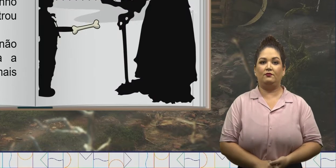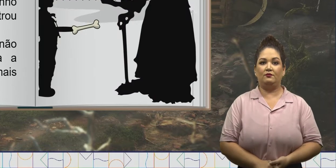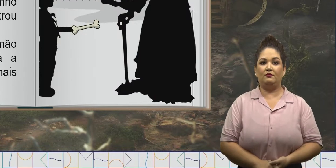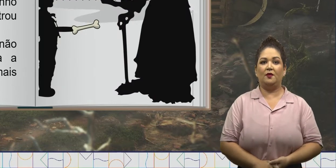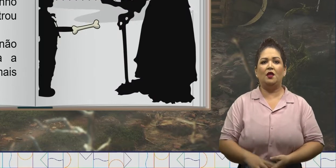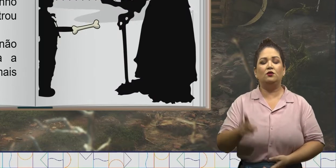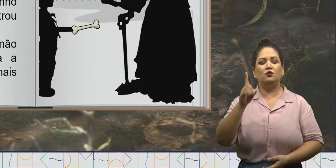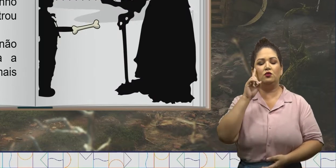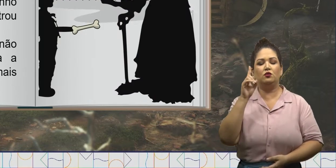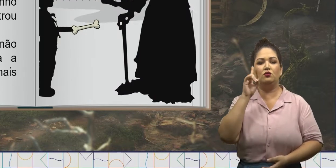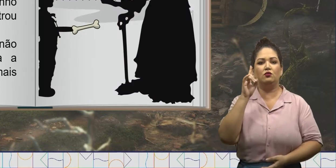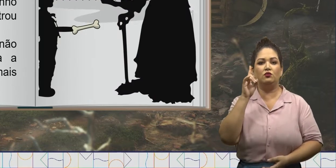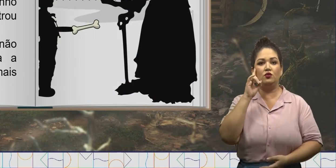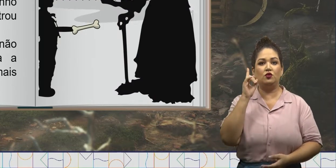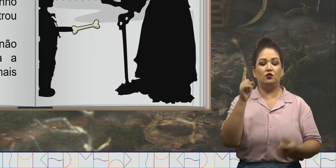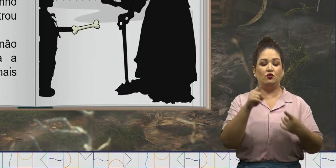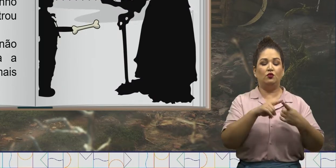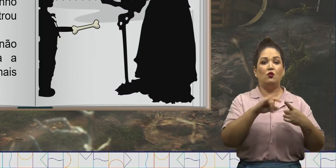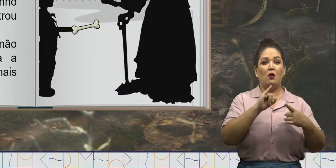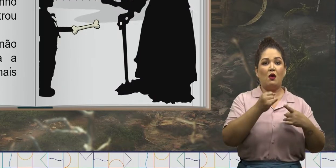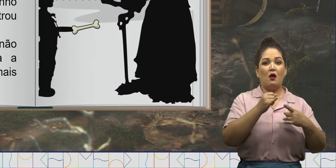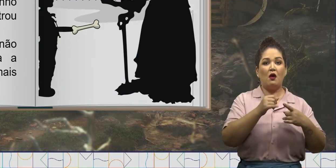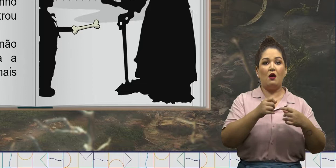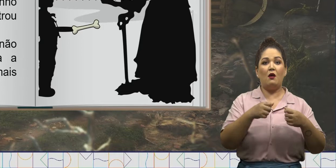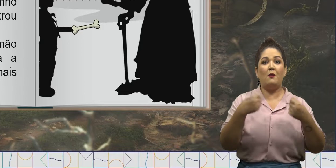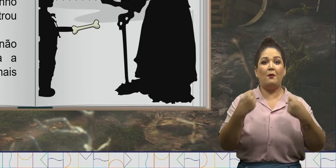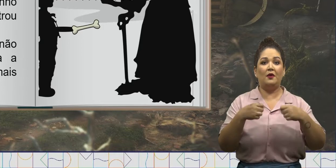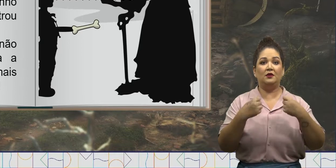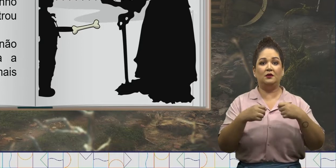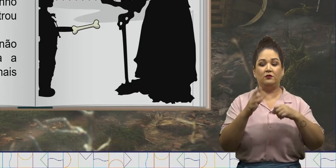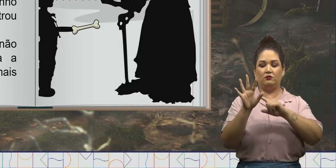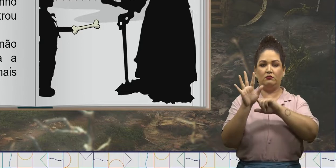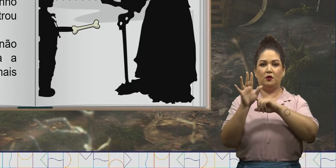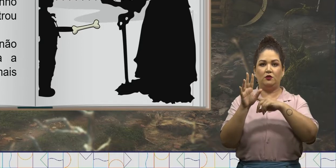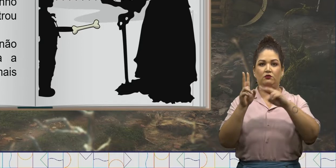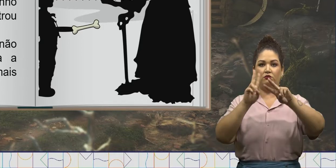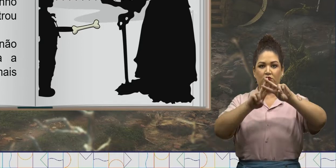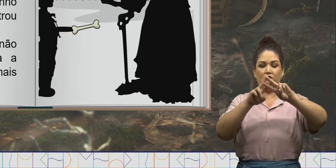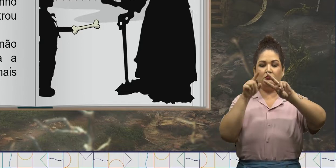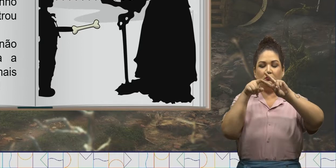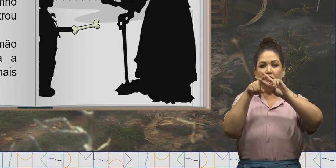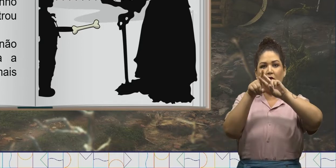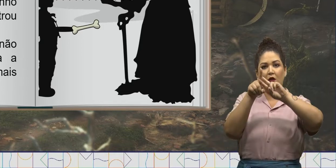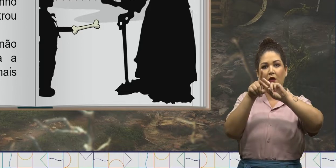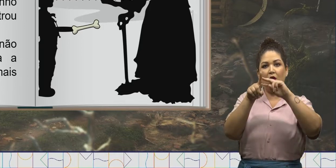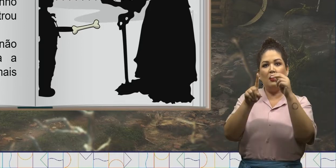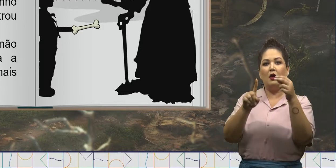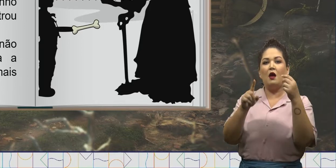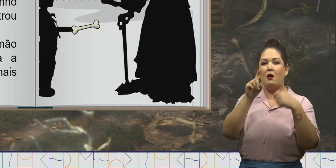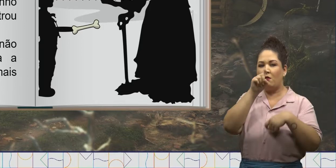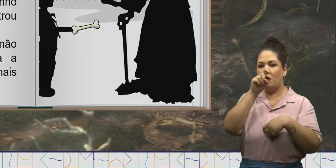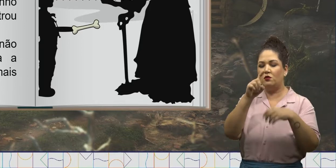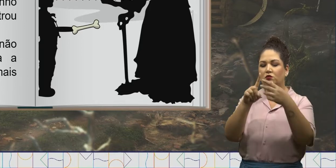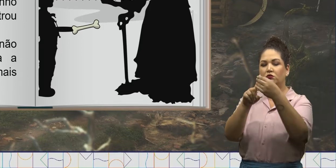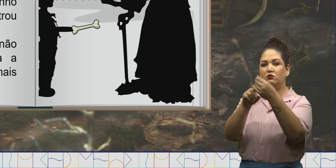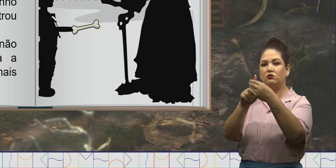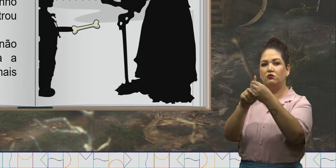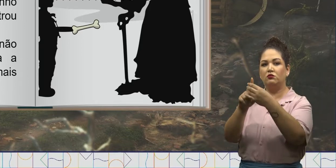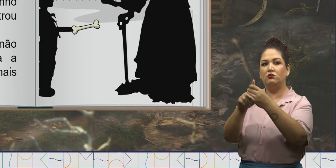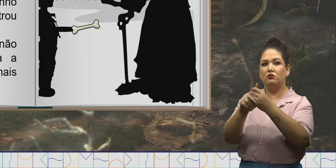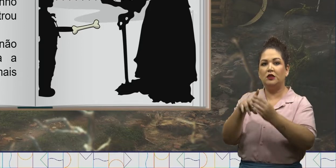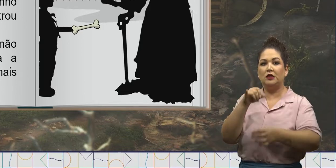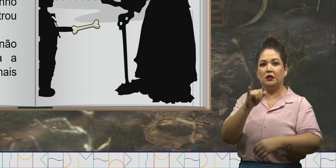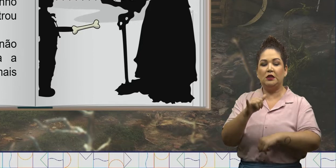A cada dia, João era obrigado a mostrar o dedo para a bruxa para ela ver se ele